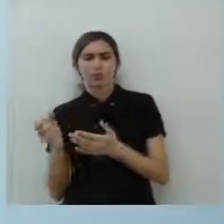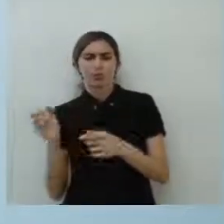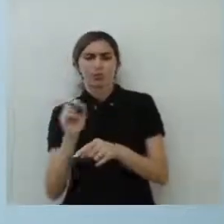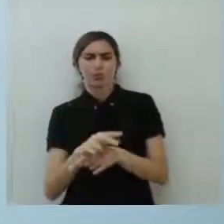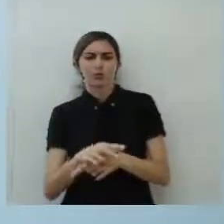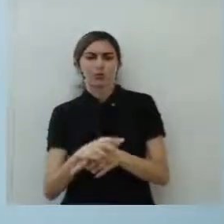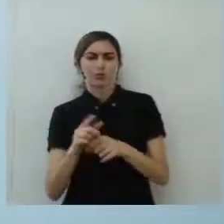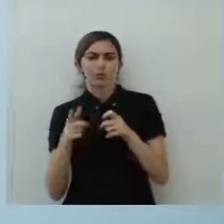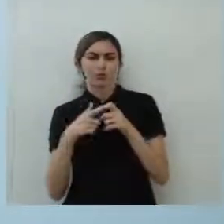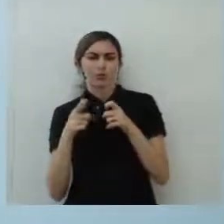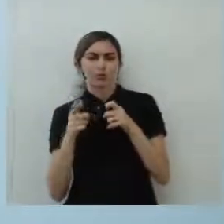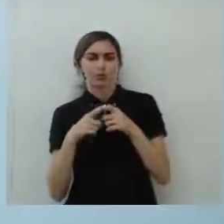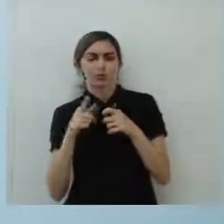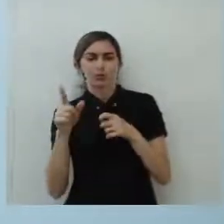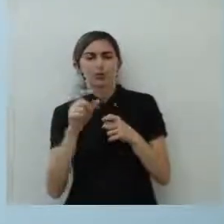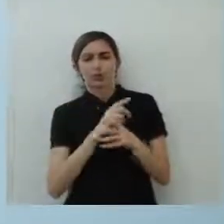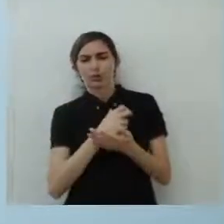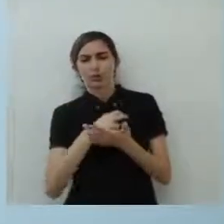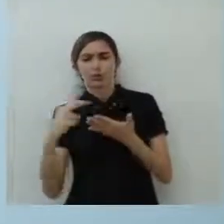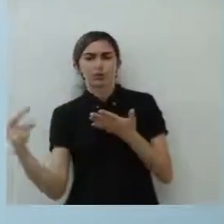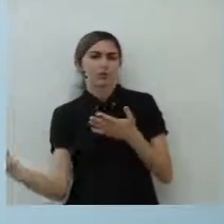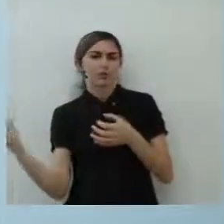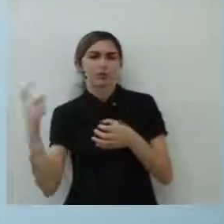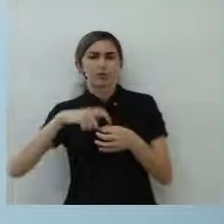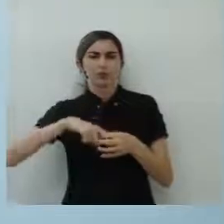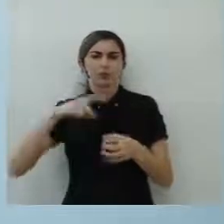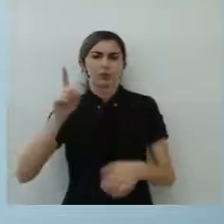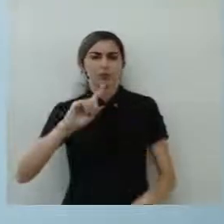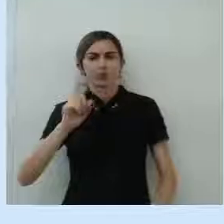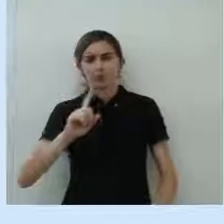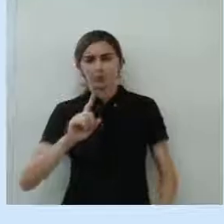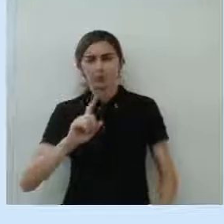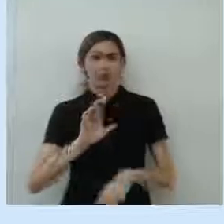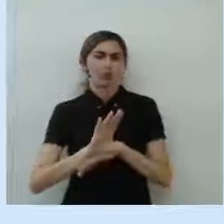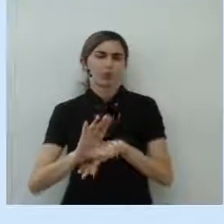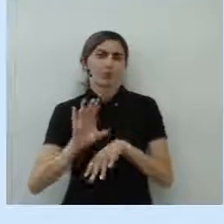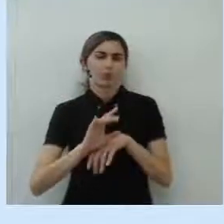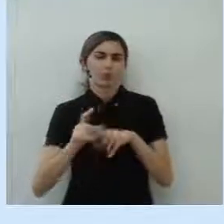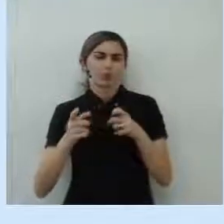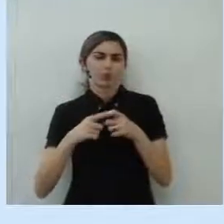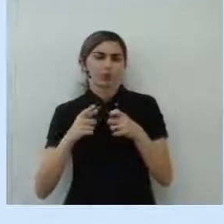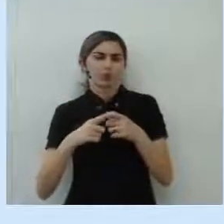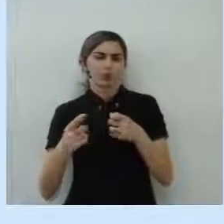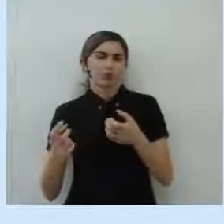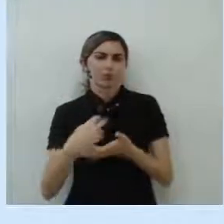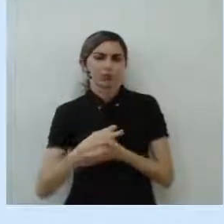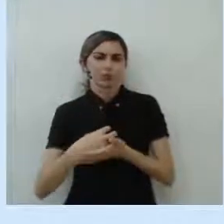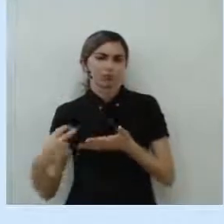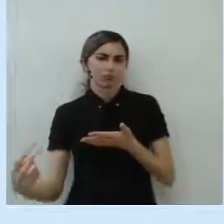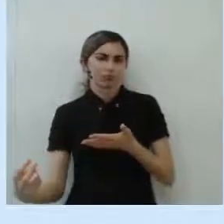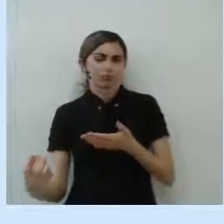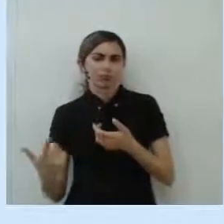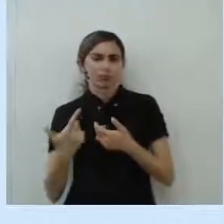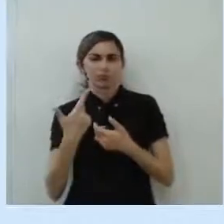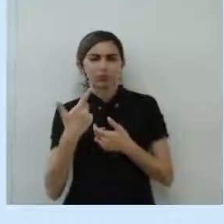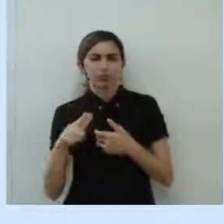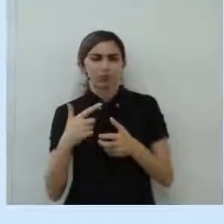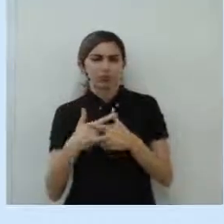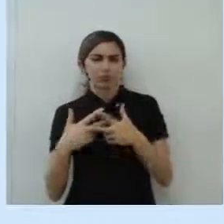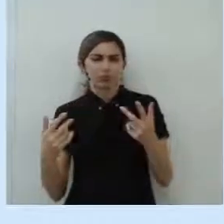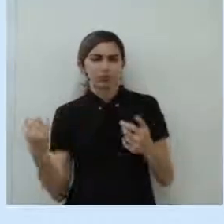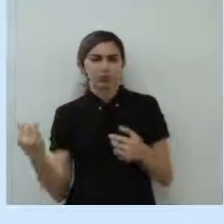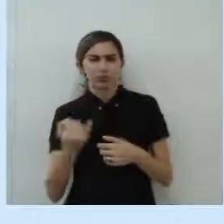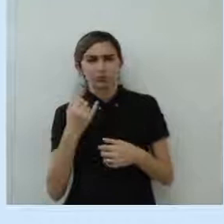estudando medicina, ele saiu e não retomou mais o curso de medicina. Uma outra coisa importante,